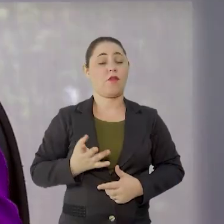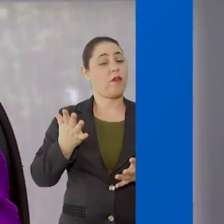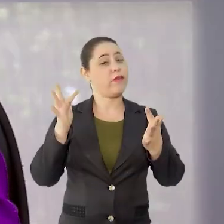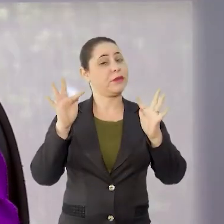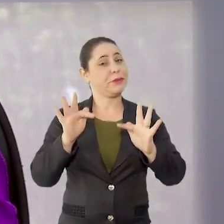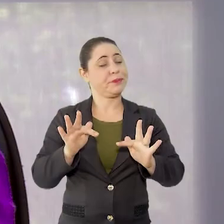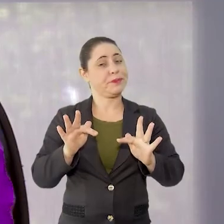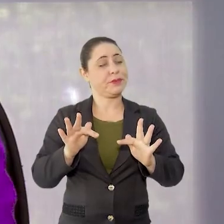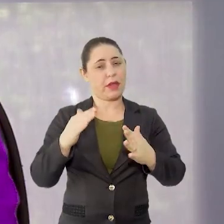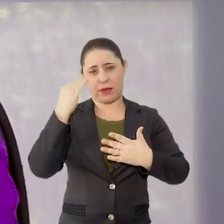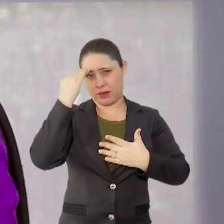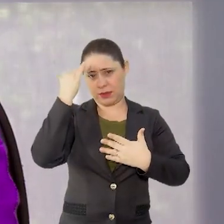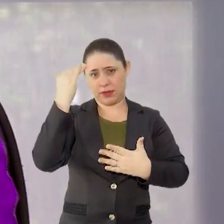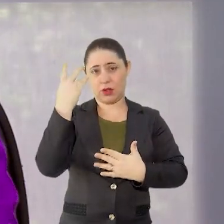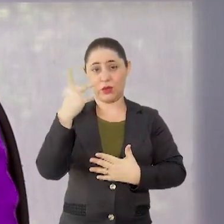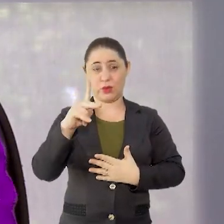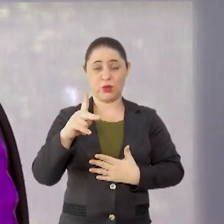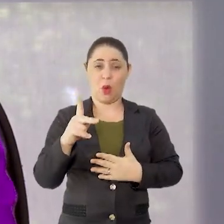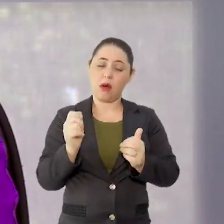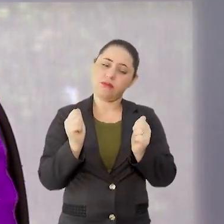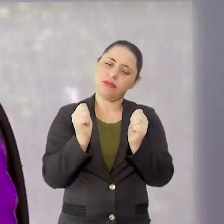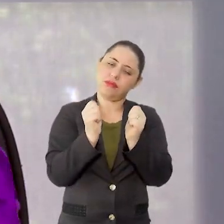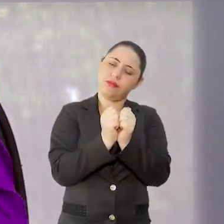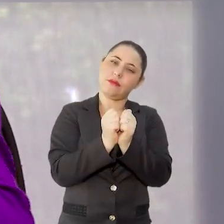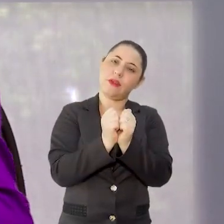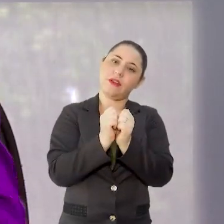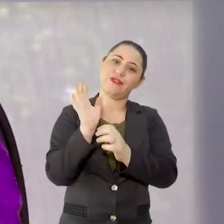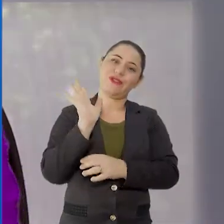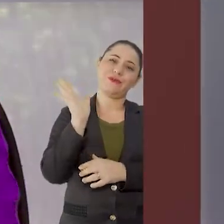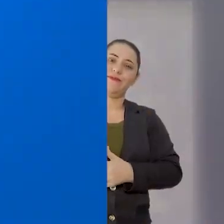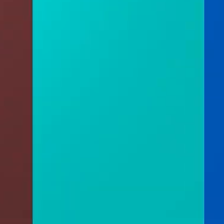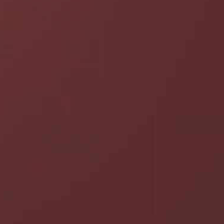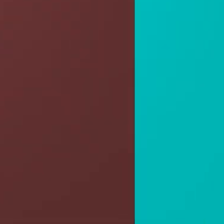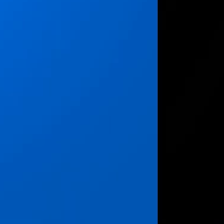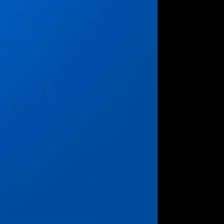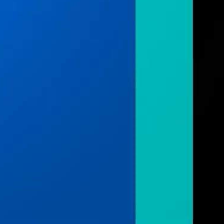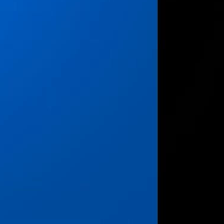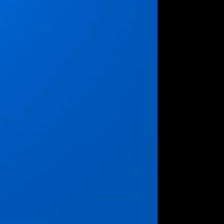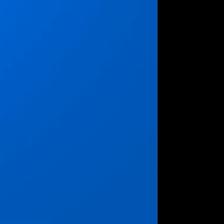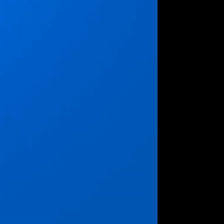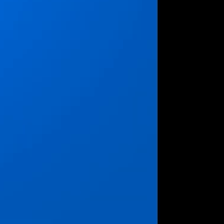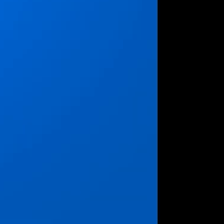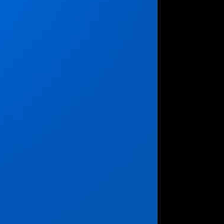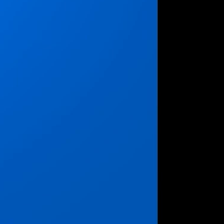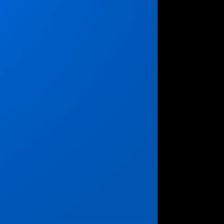marca. Eu vou ficando por aqui, eu agradeço pela sua companhia e até a próxima edição.